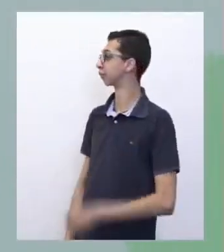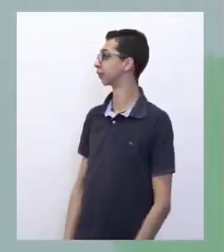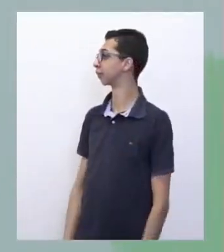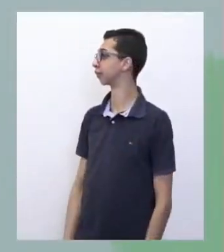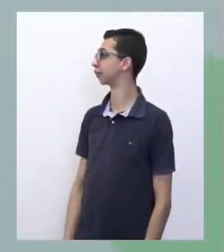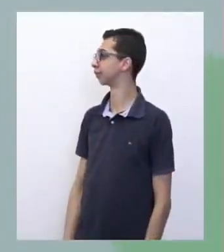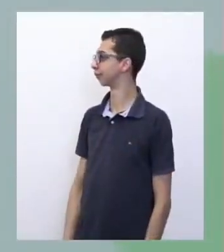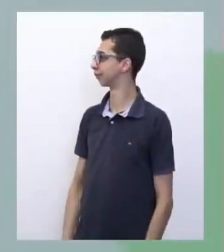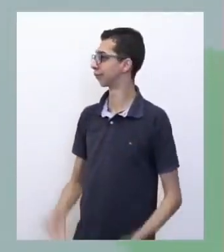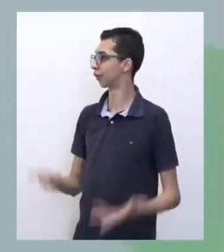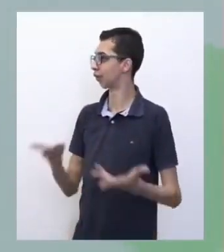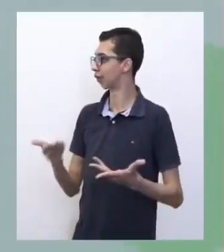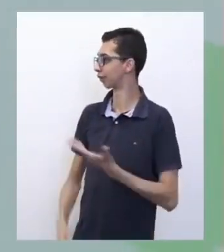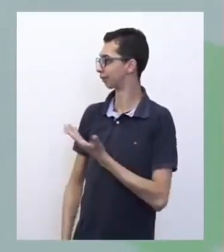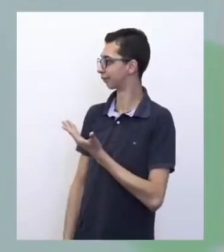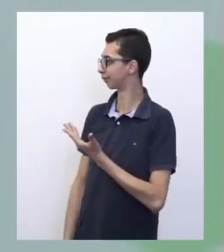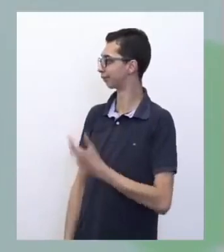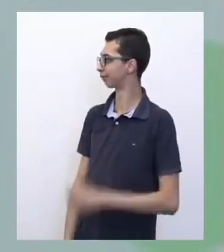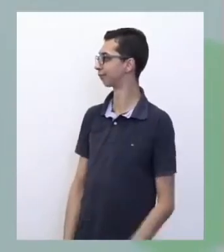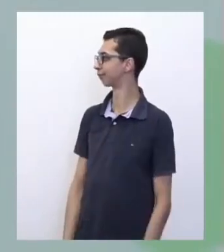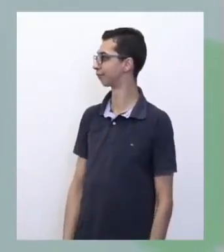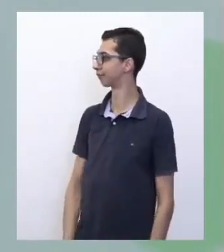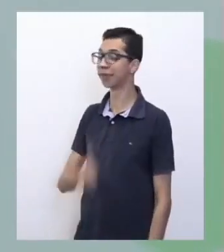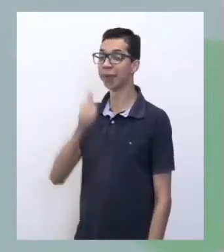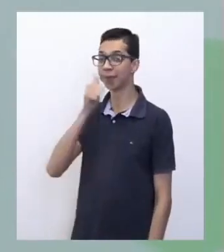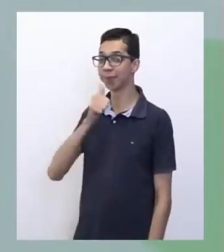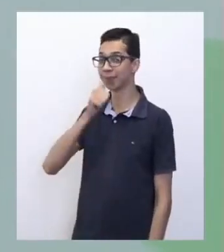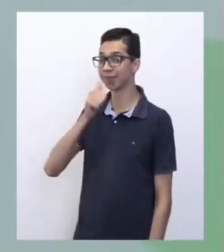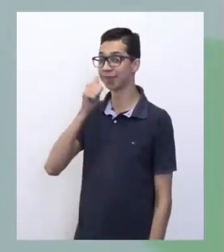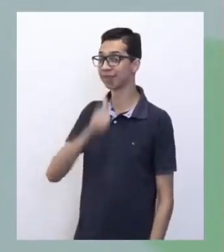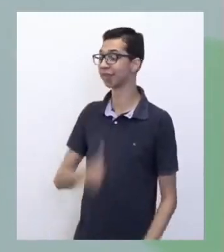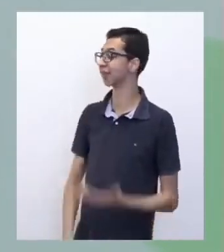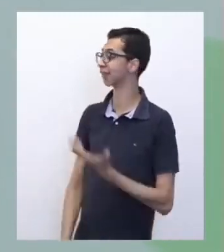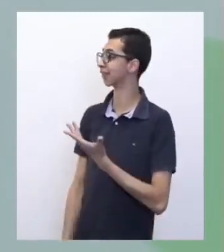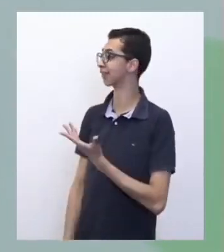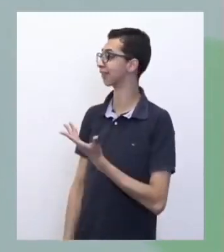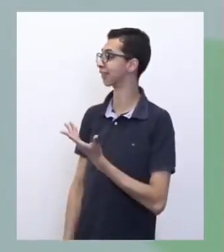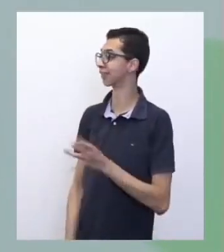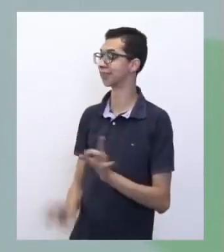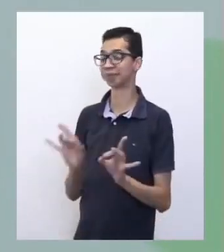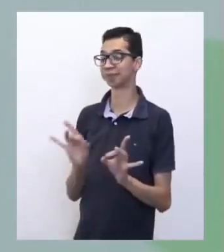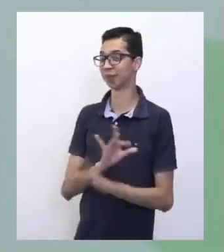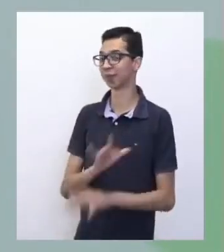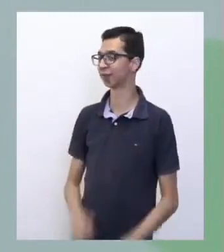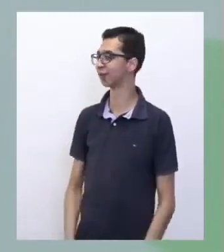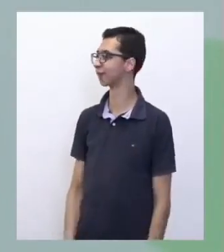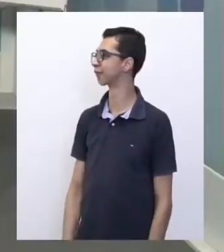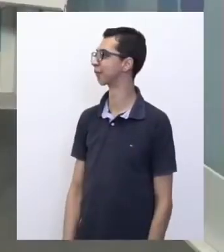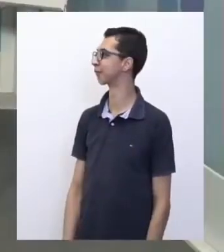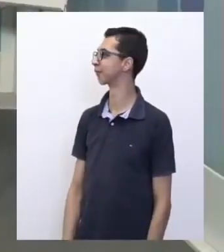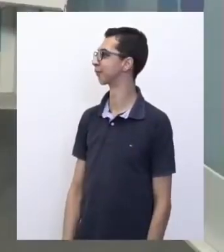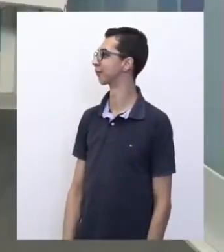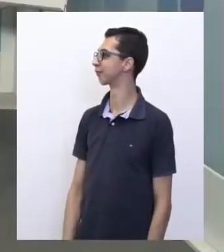aqui. E eu tenho uma menininha já, ó. Um vestidinho.